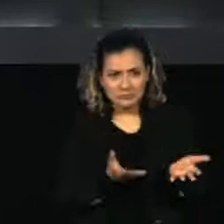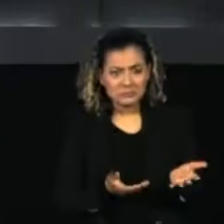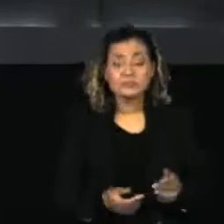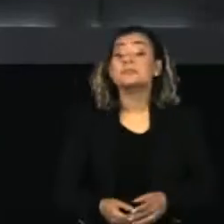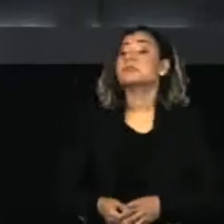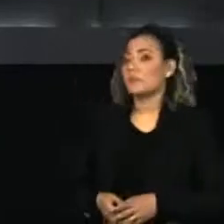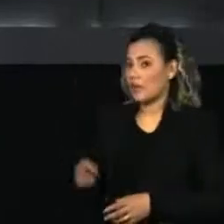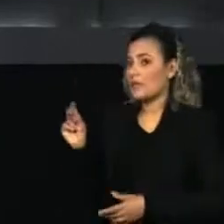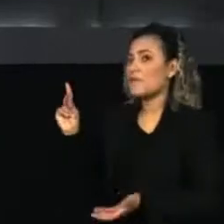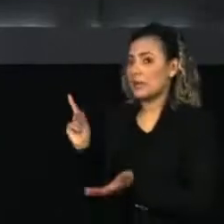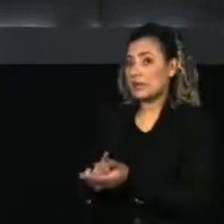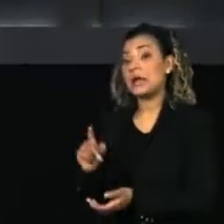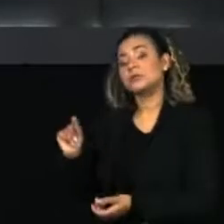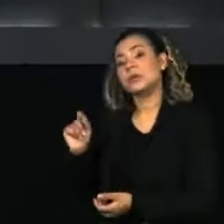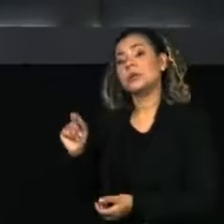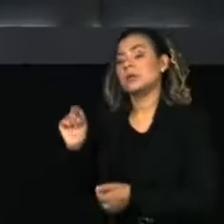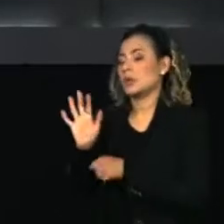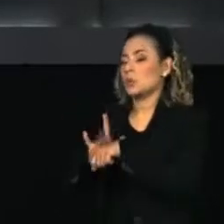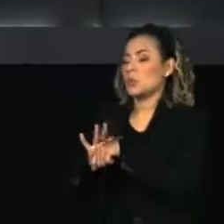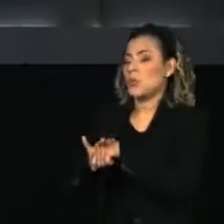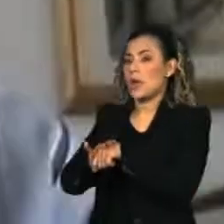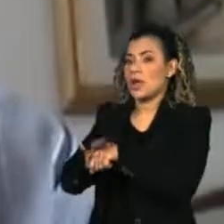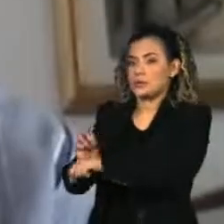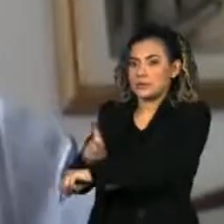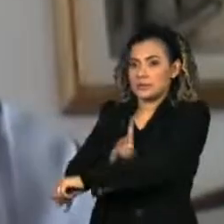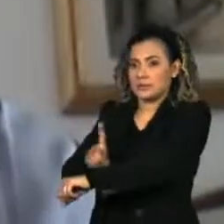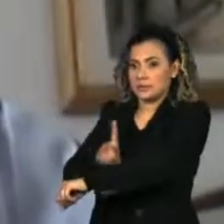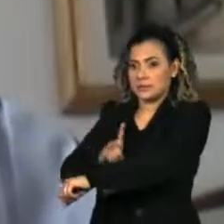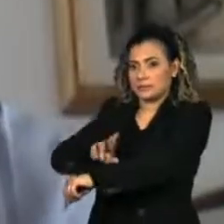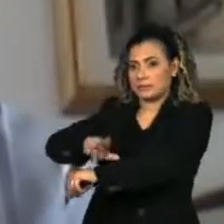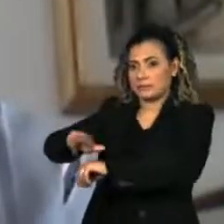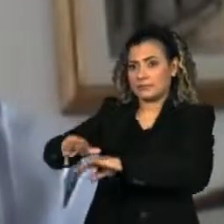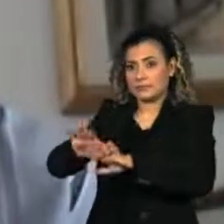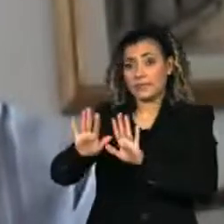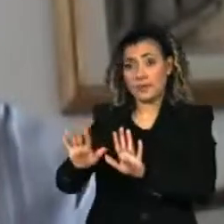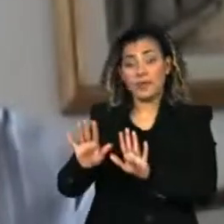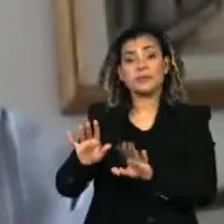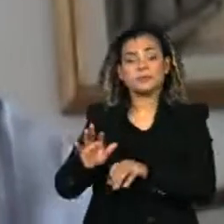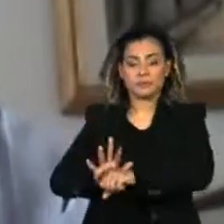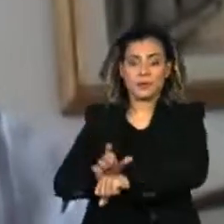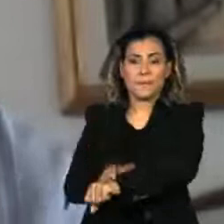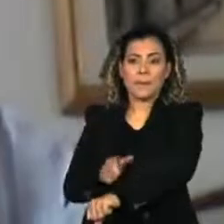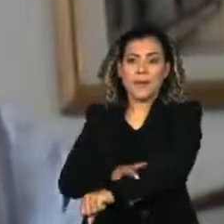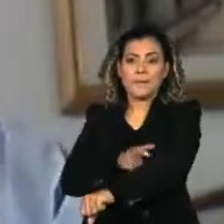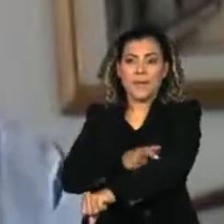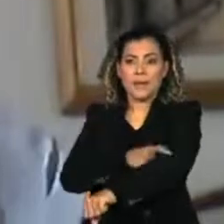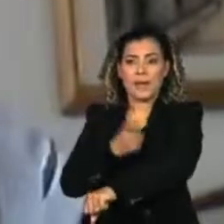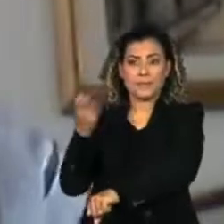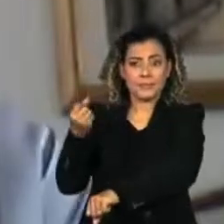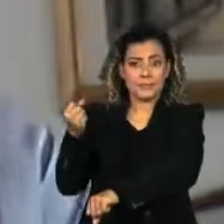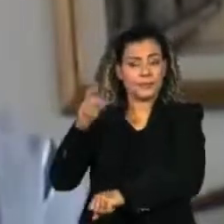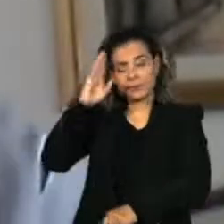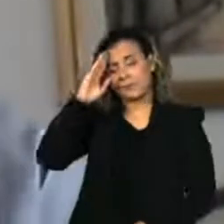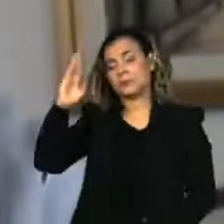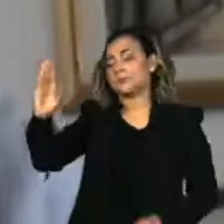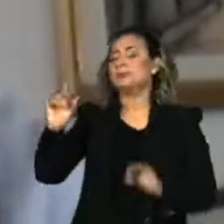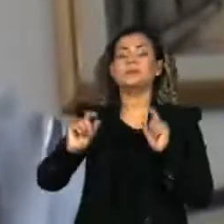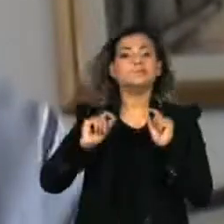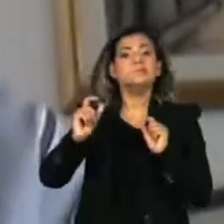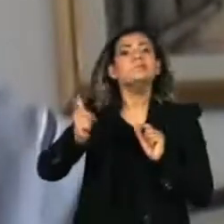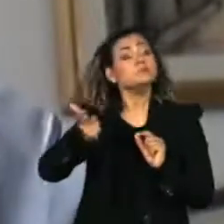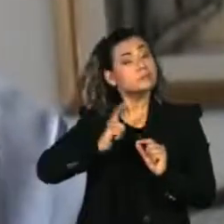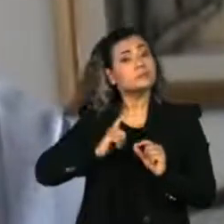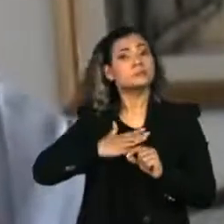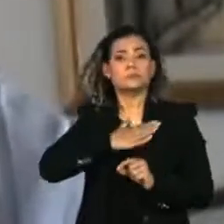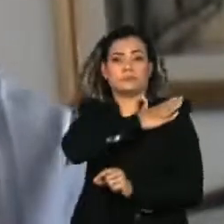realidade, muitas doenças dermatológicas, mas o vitiligo, sem dúvida, é uma das principais que trazem um